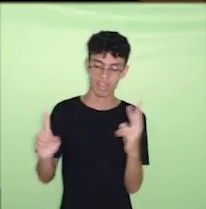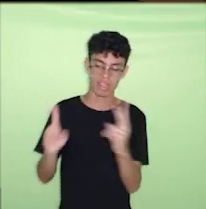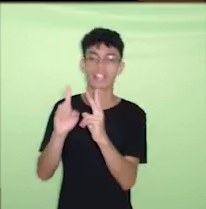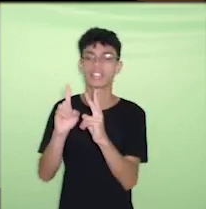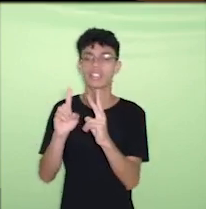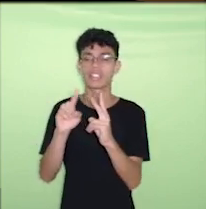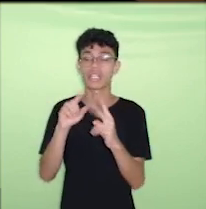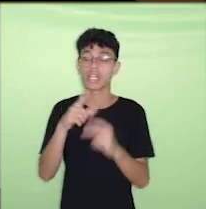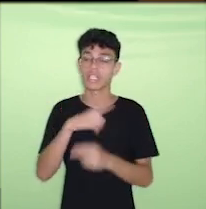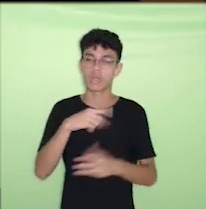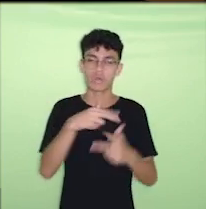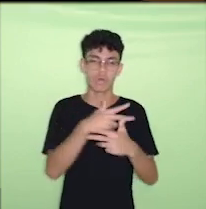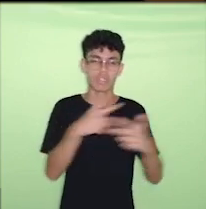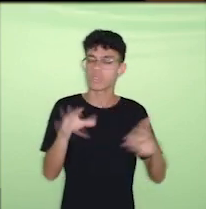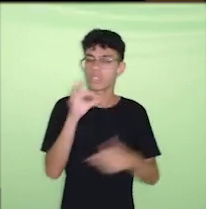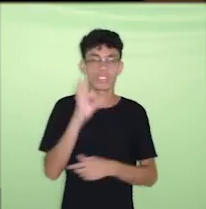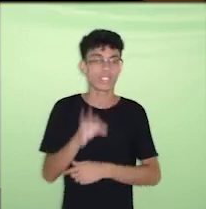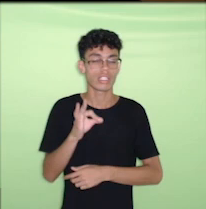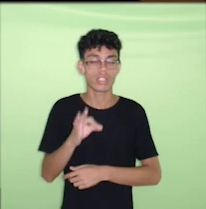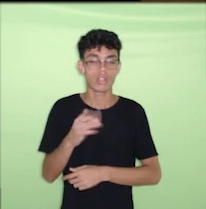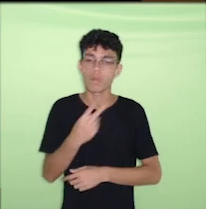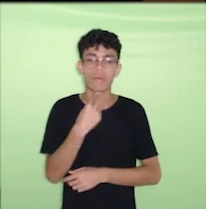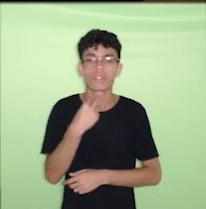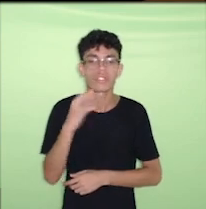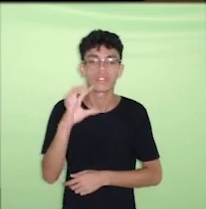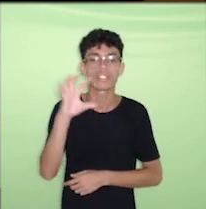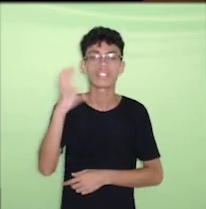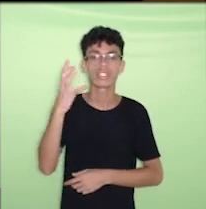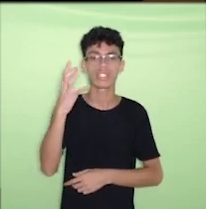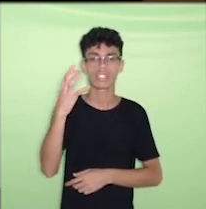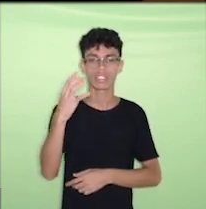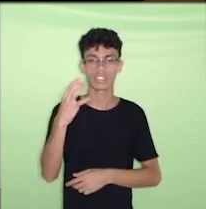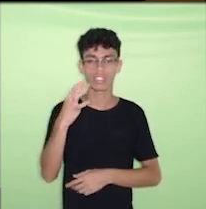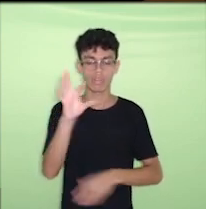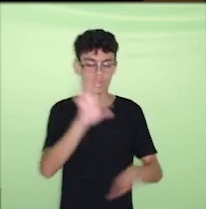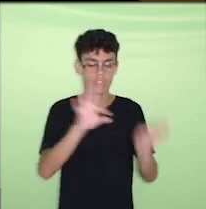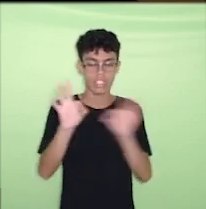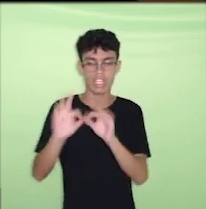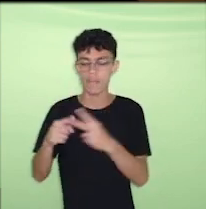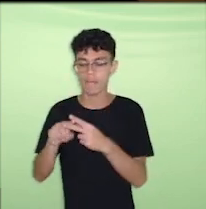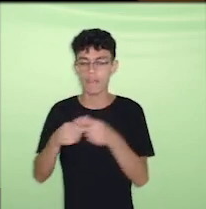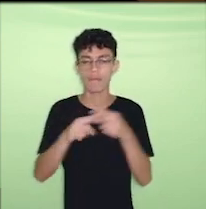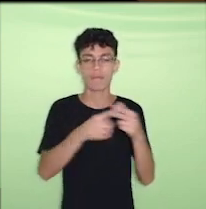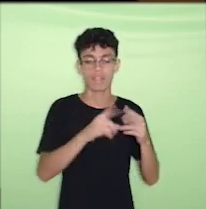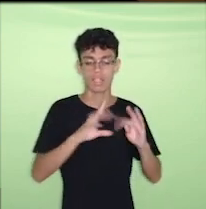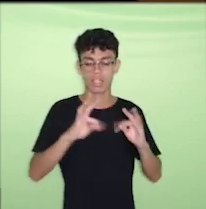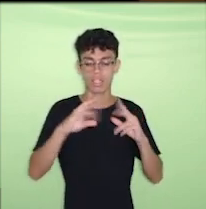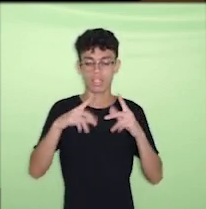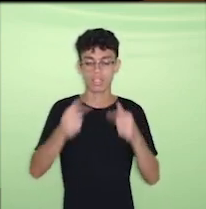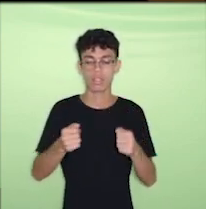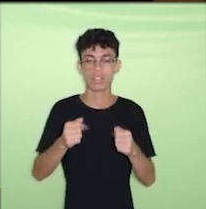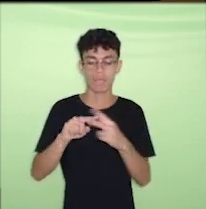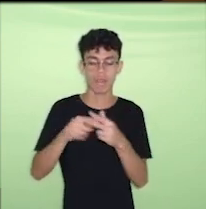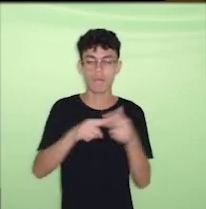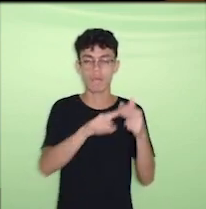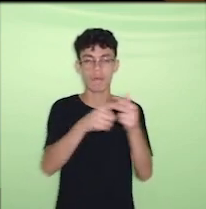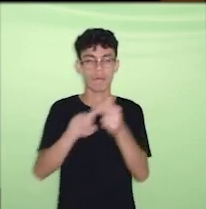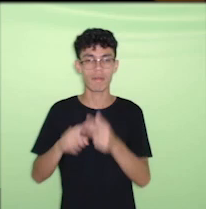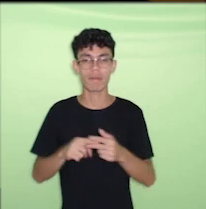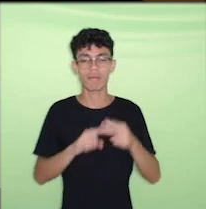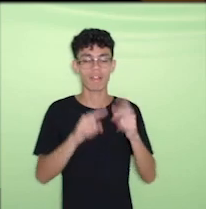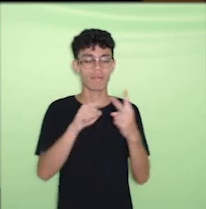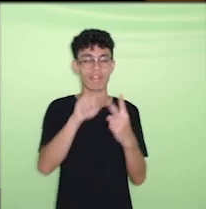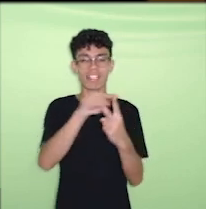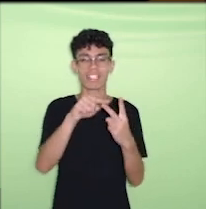certa. Isso que aconteceu não podia acontecer. Nós poderíamos aperfeiçoar todo o mecanismo e Eta e Zeta acusariam